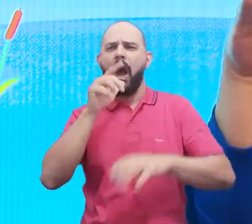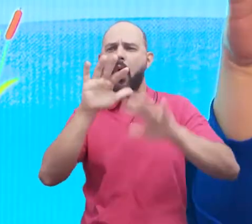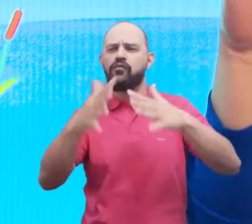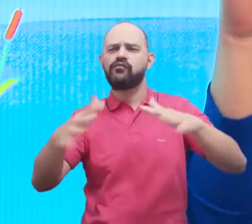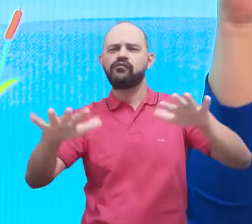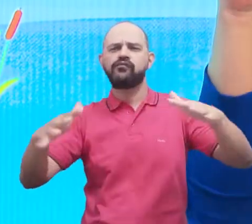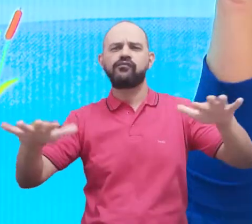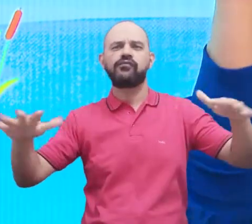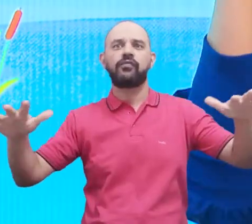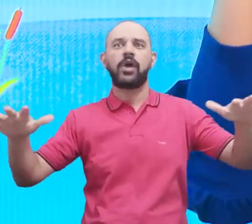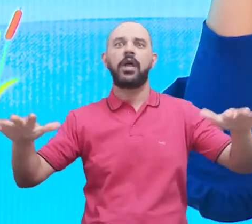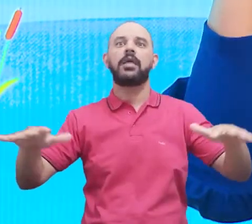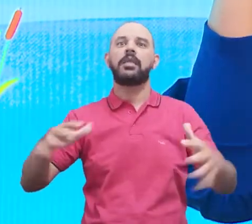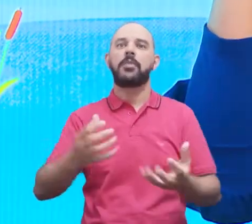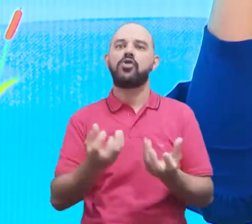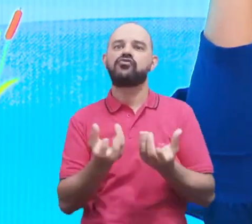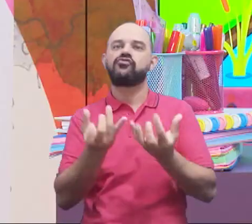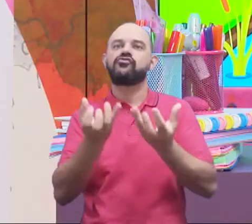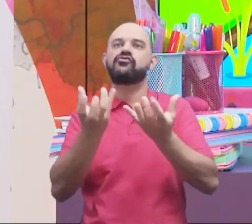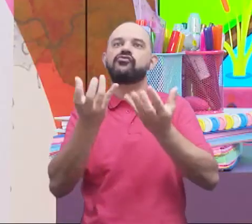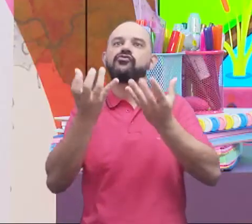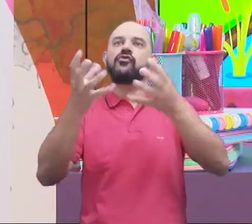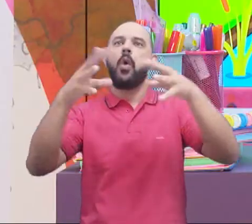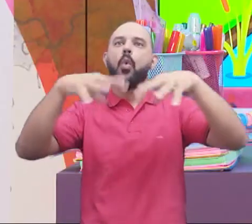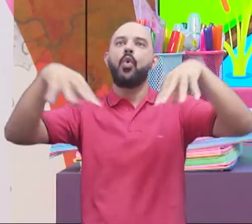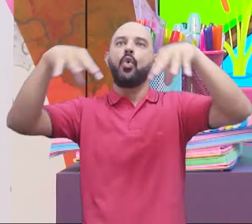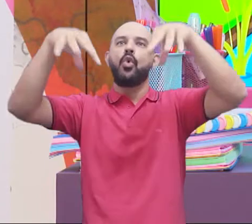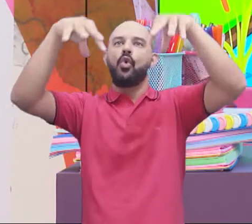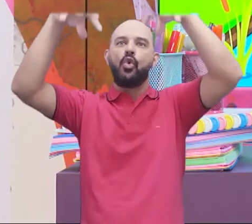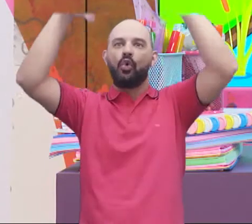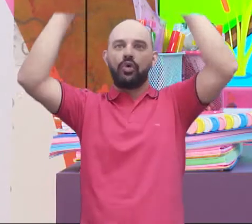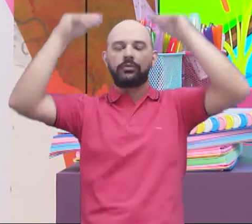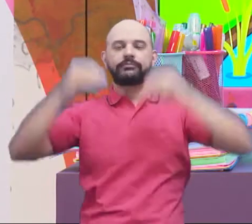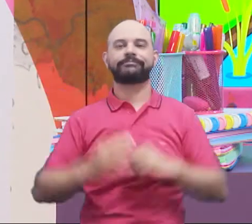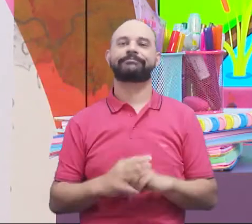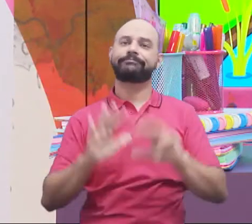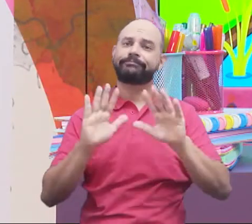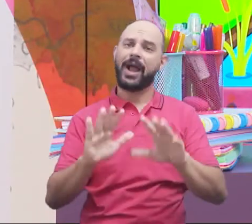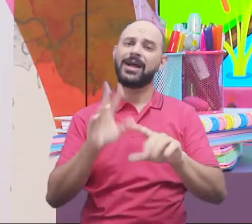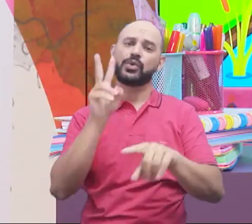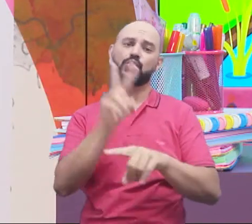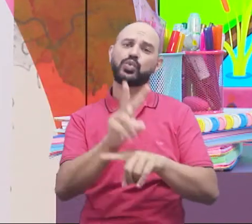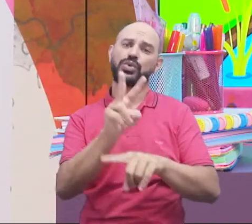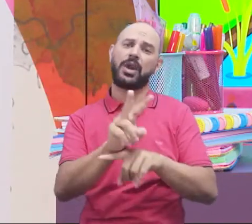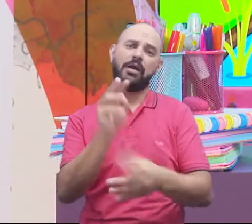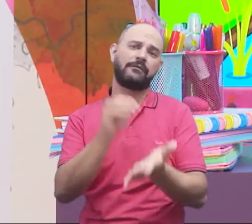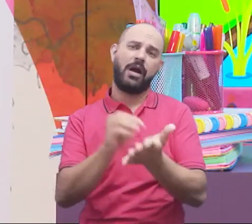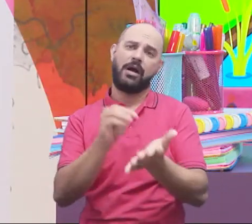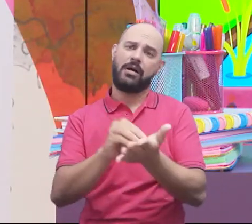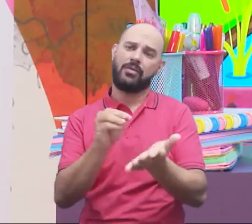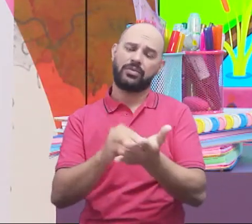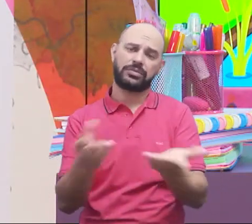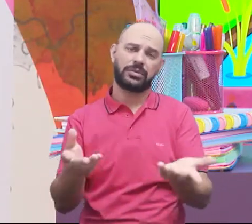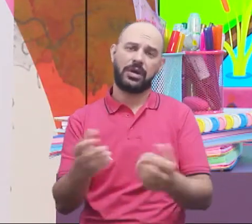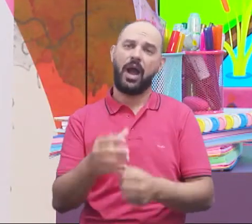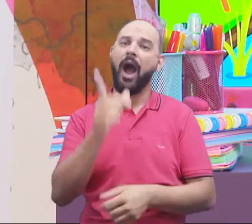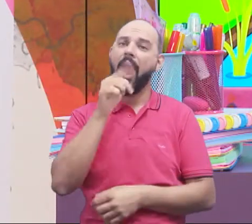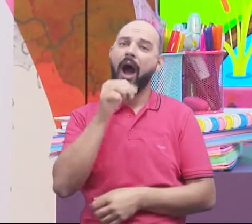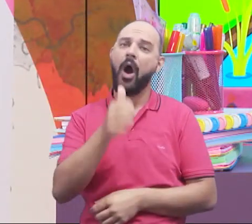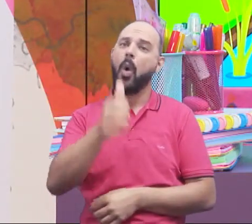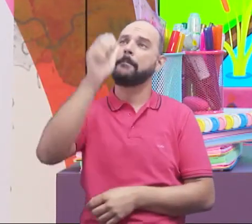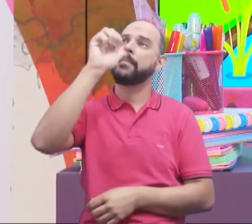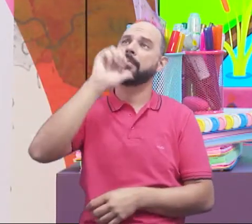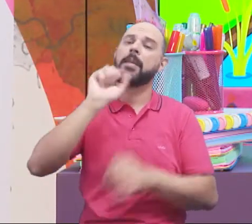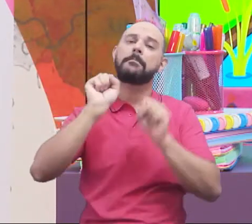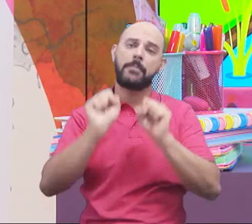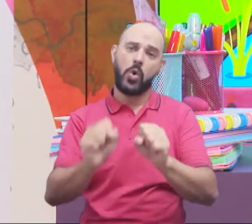na evaporação em gás. Eu fico tão triste com a falta de cuidado com a nossa água potável.